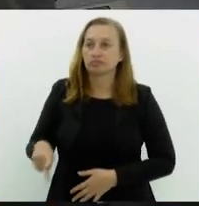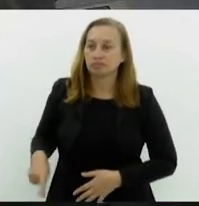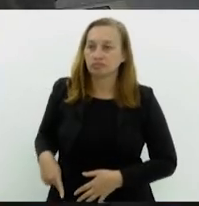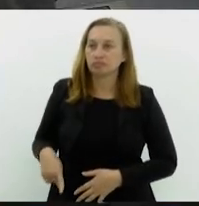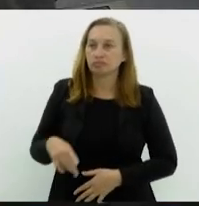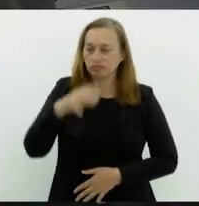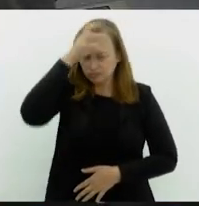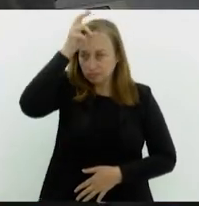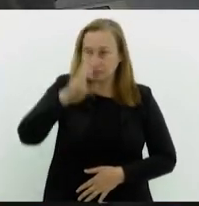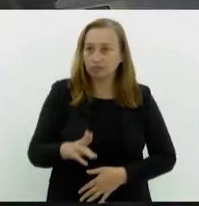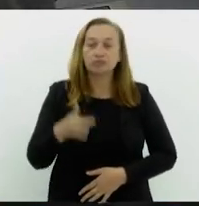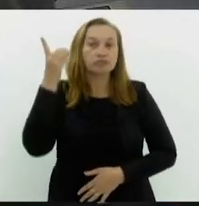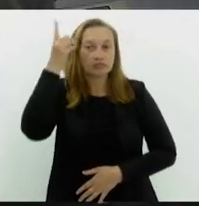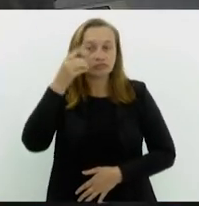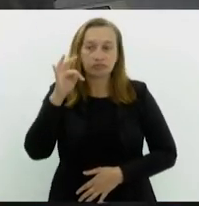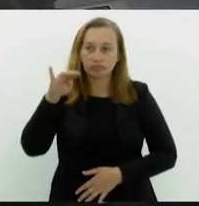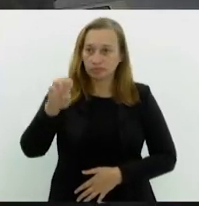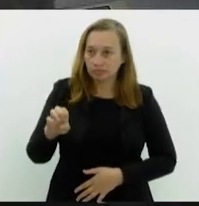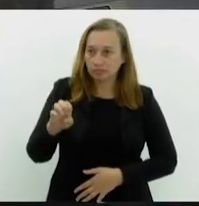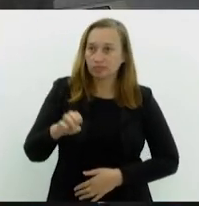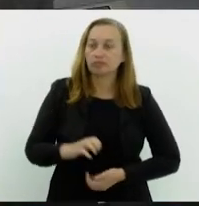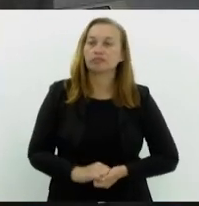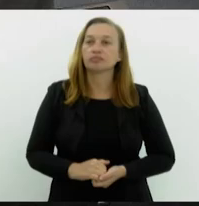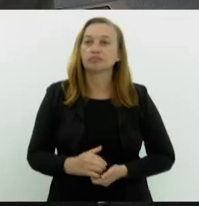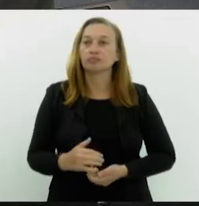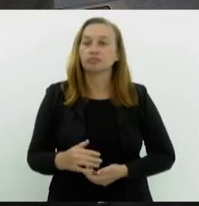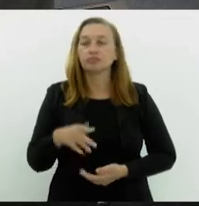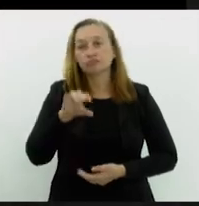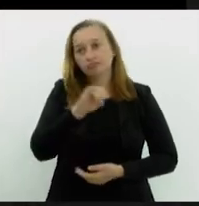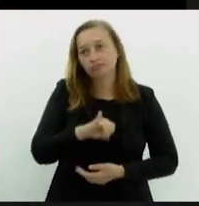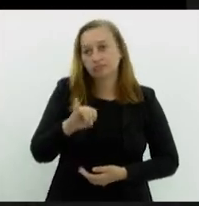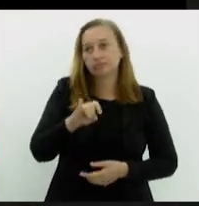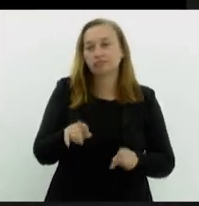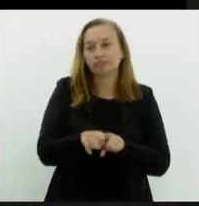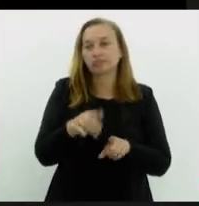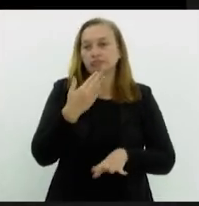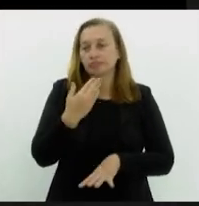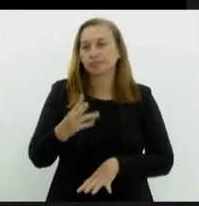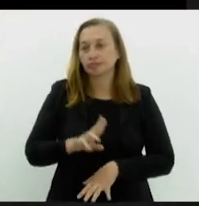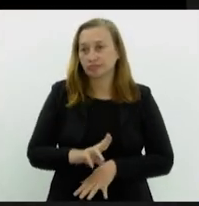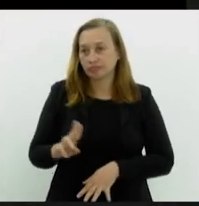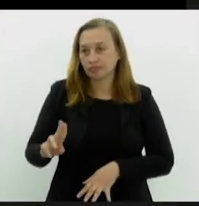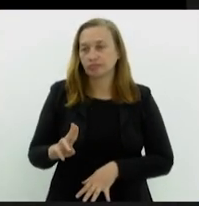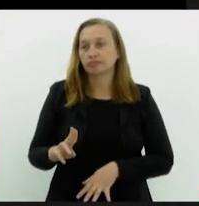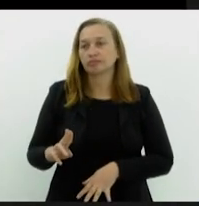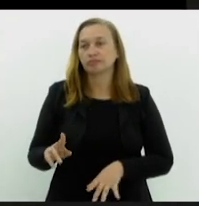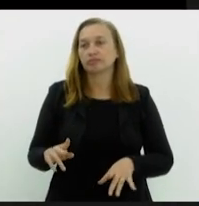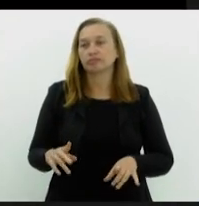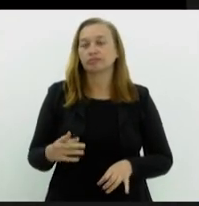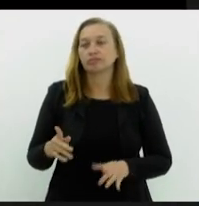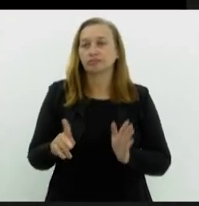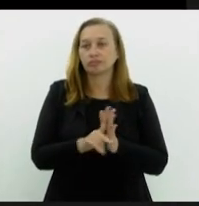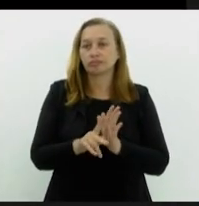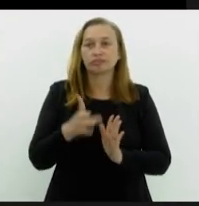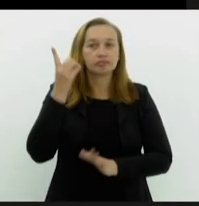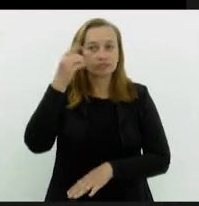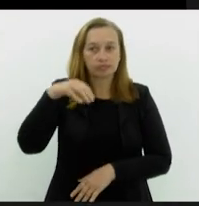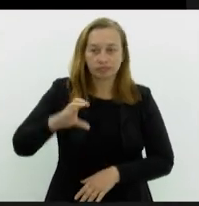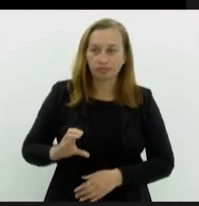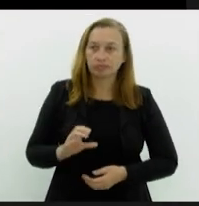Aju. Deputada Franciane Mota. Oi, presidente. Eu também gostaria de solicitar a coautoria no projeto do deputado Carlos